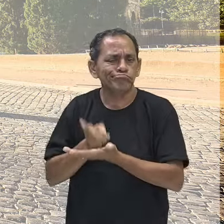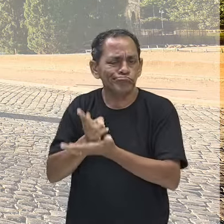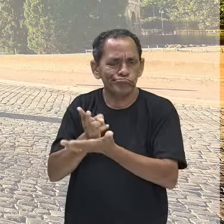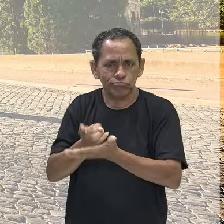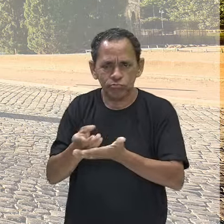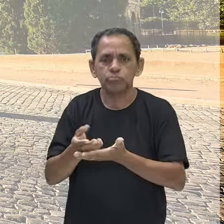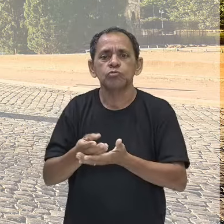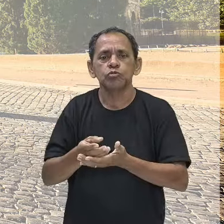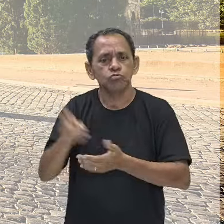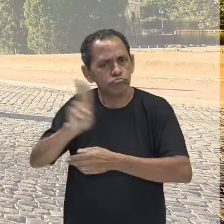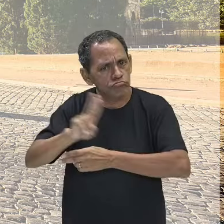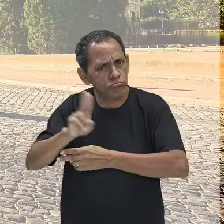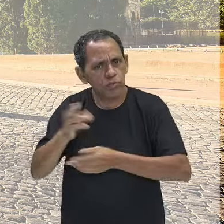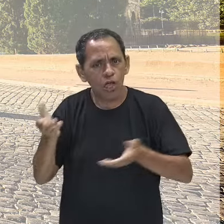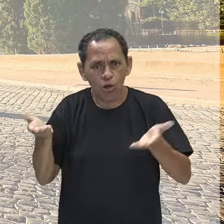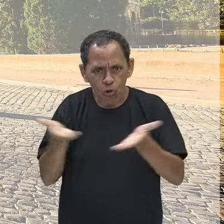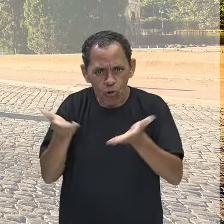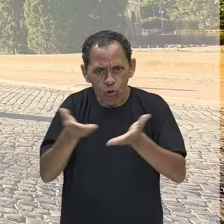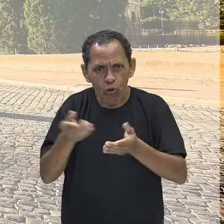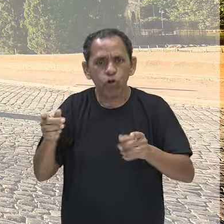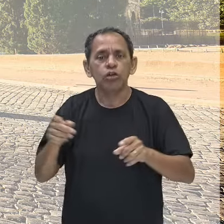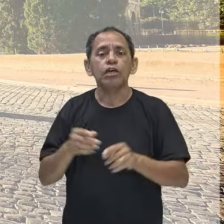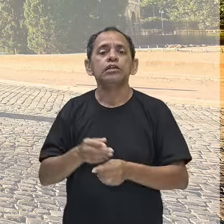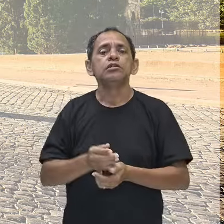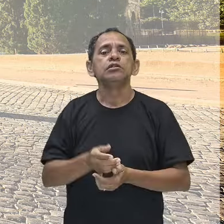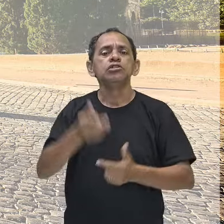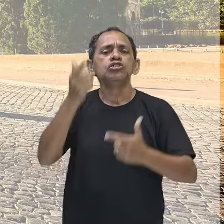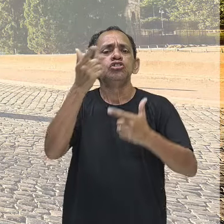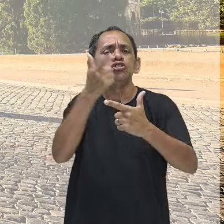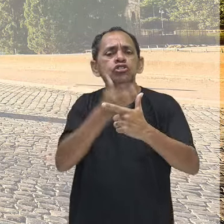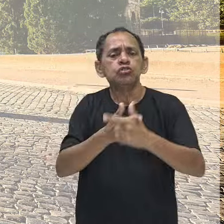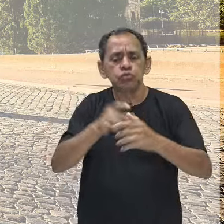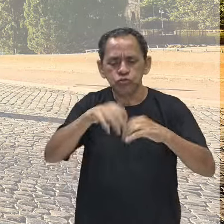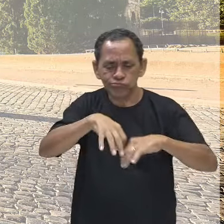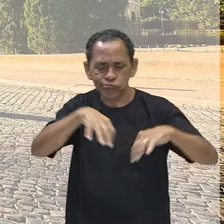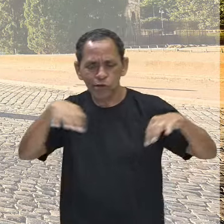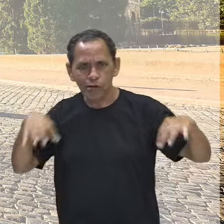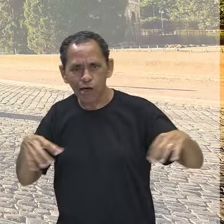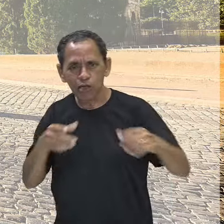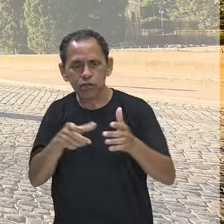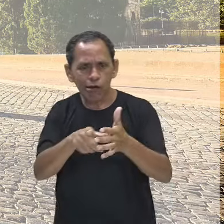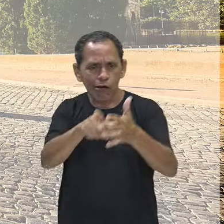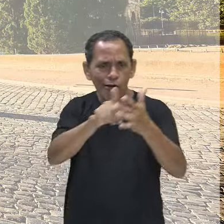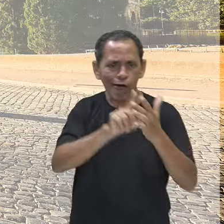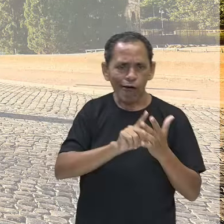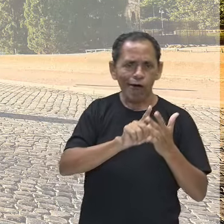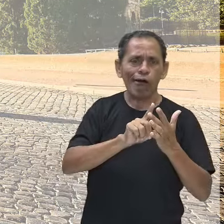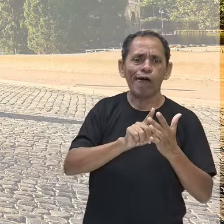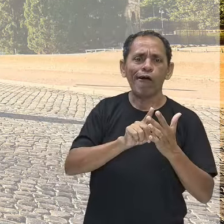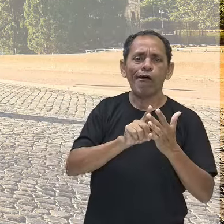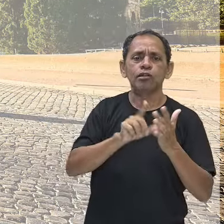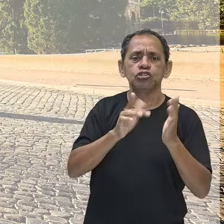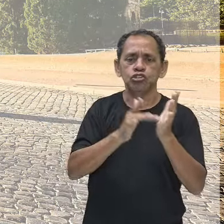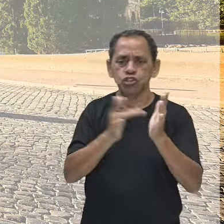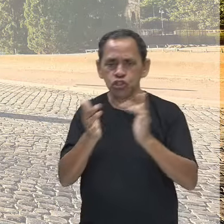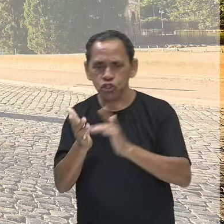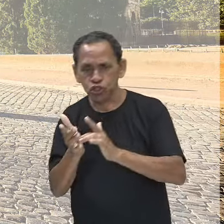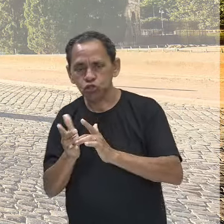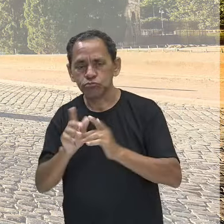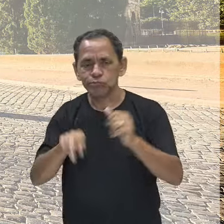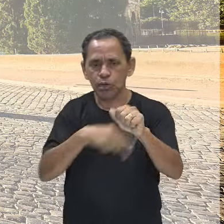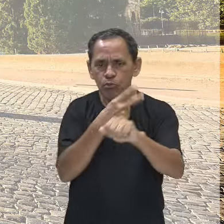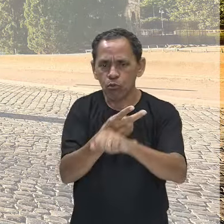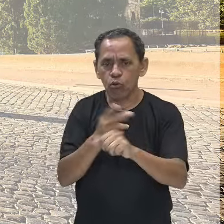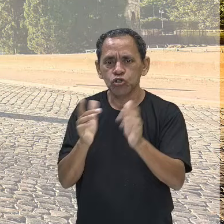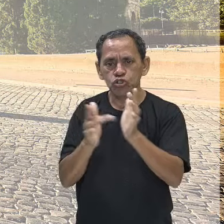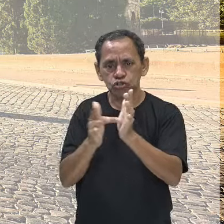atuais, ele é dividido em antes e depois de Cristo, tá, gente? Tão emblemático que essa figura foi, a figura de Jesus Cristo foi,